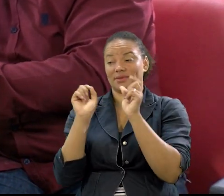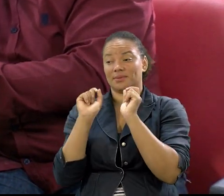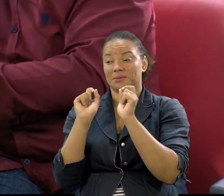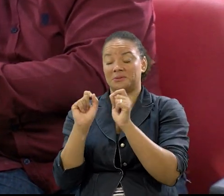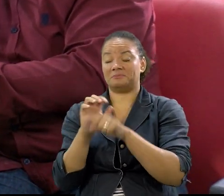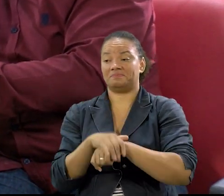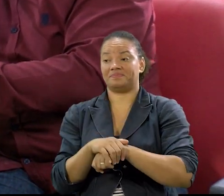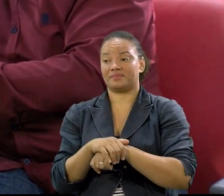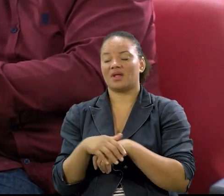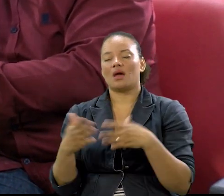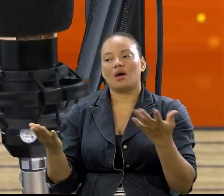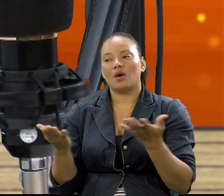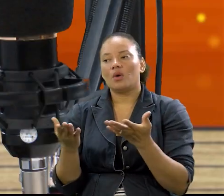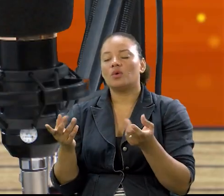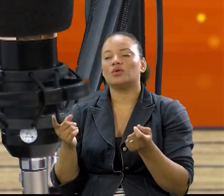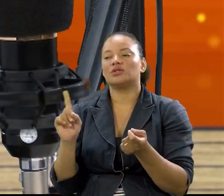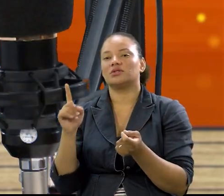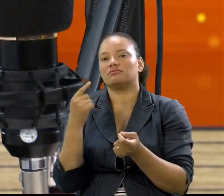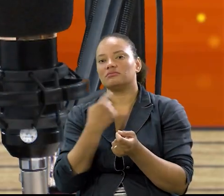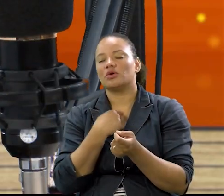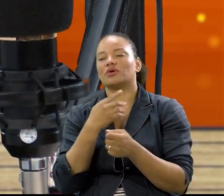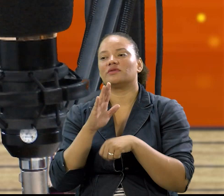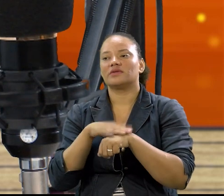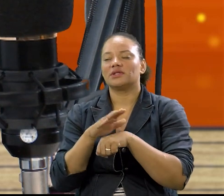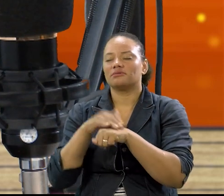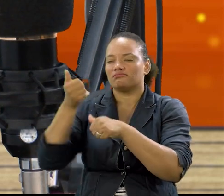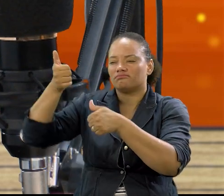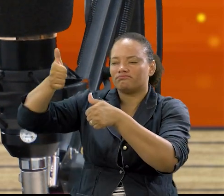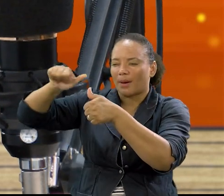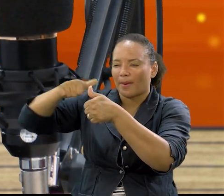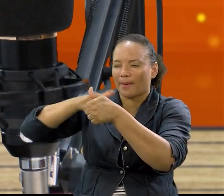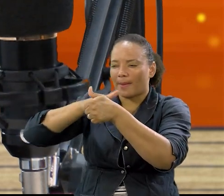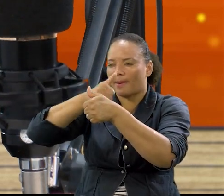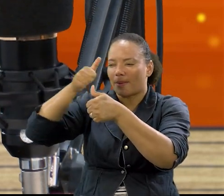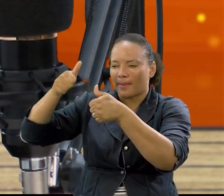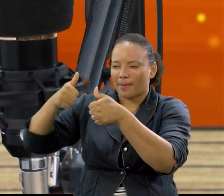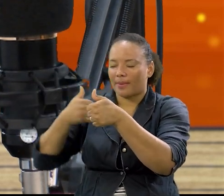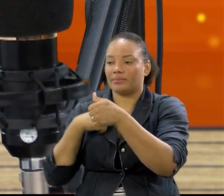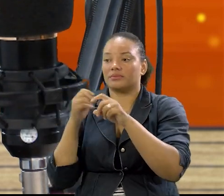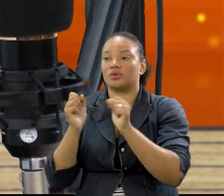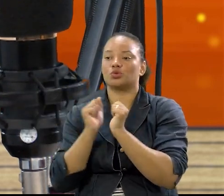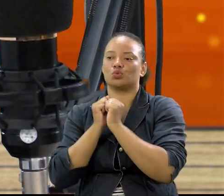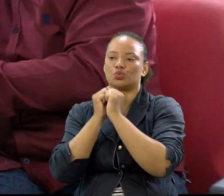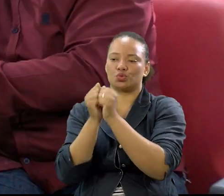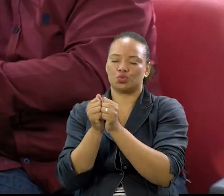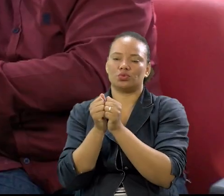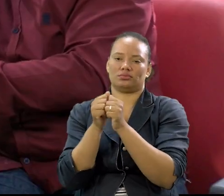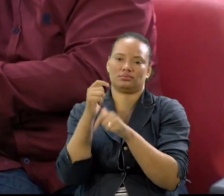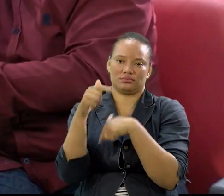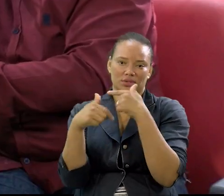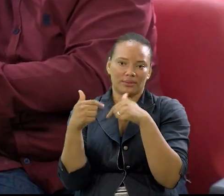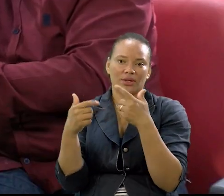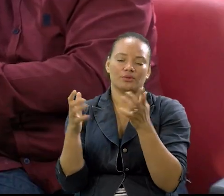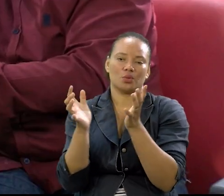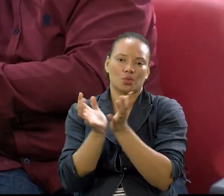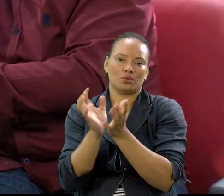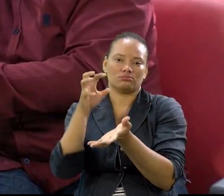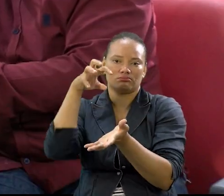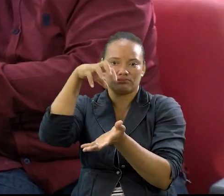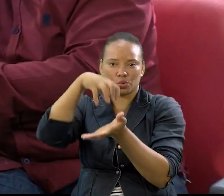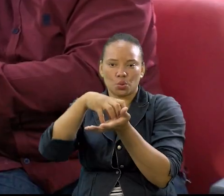eh hoje nós nós podemos fazer essa avaliação junto com a o núcleo de saúde do Trabalhador nós temos um